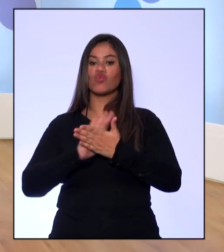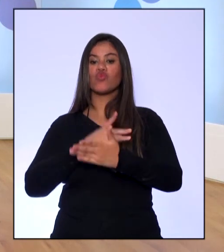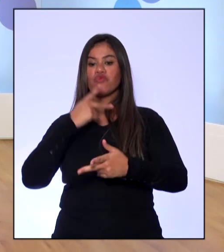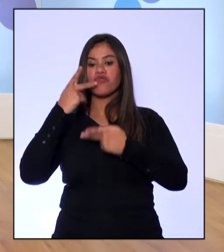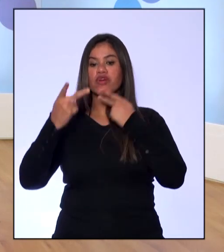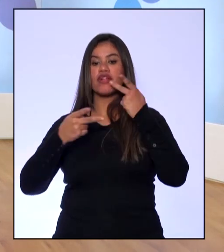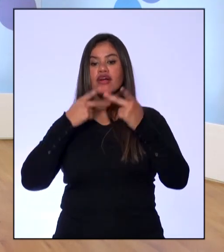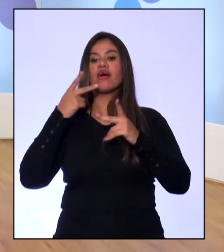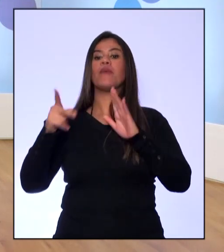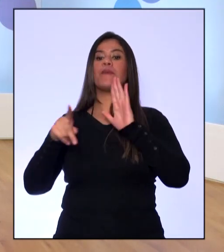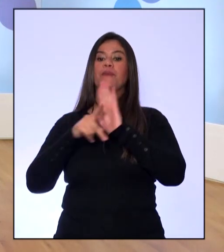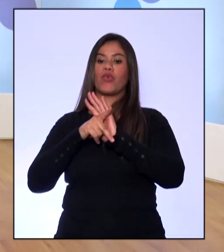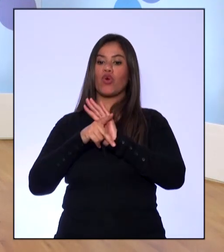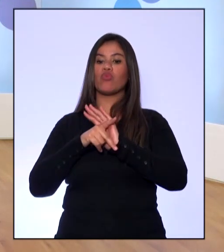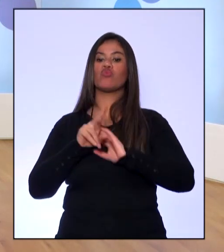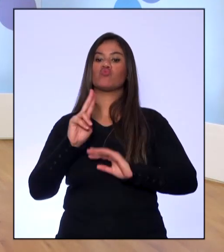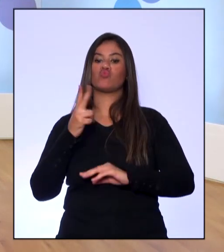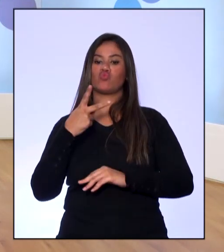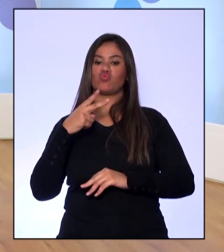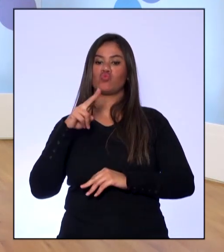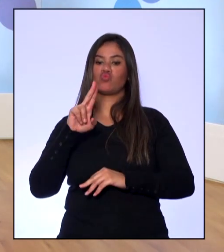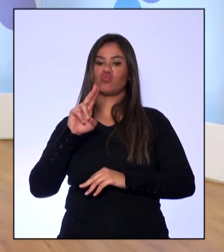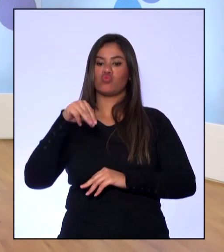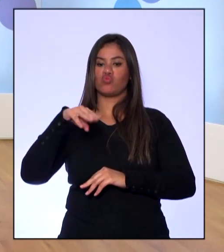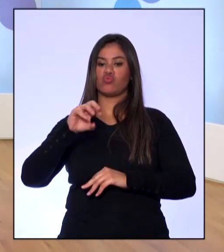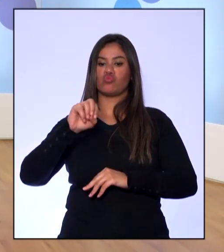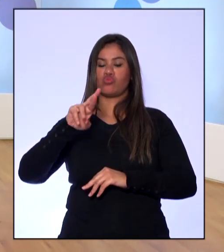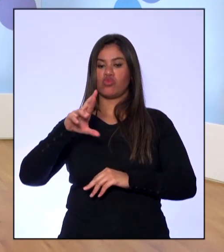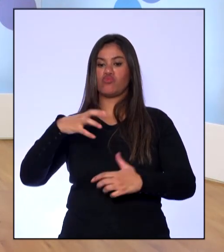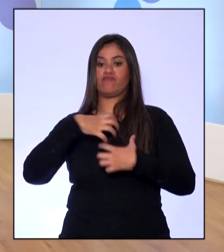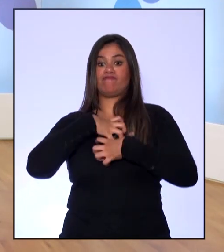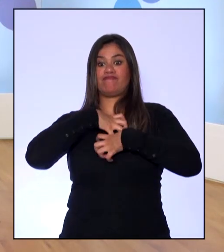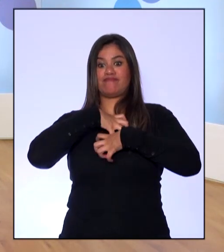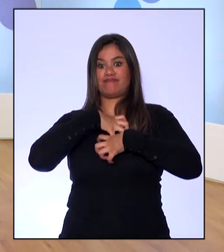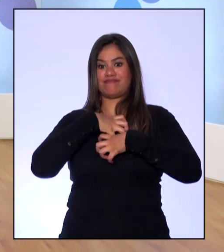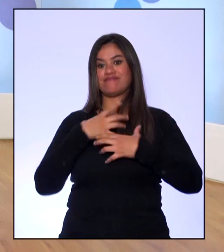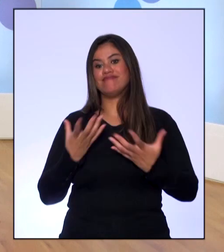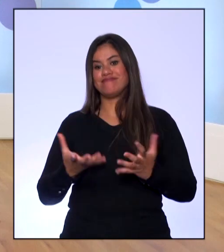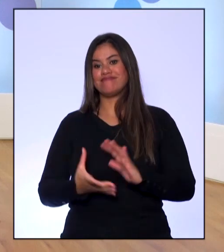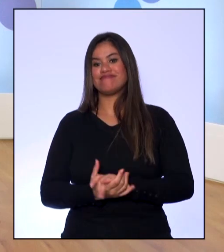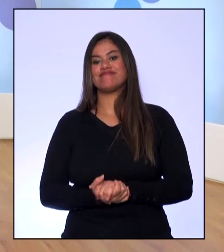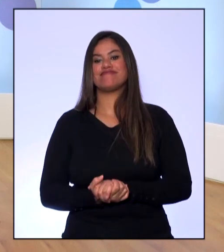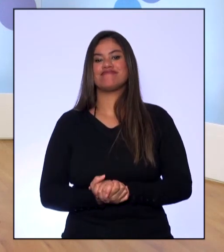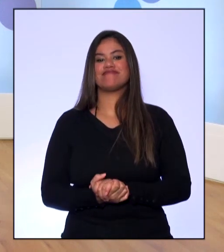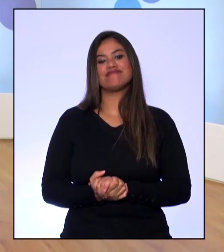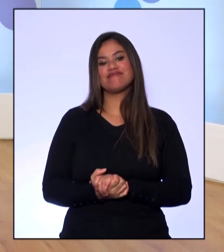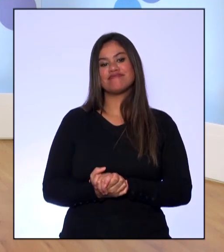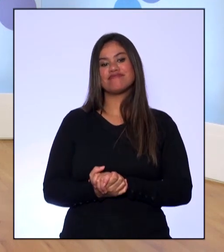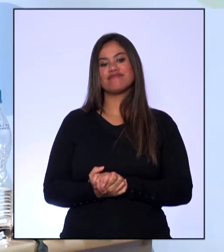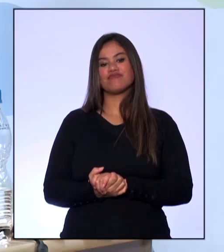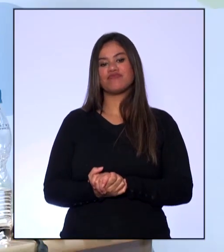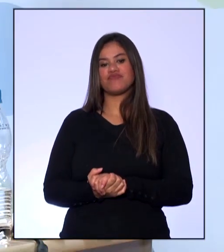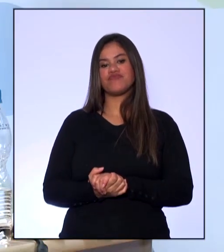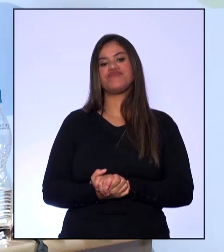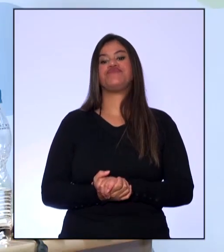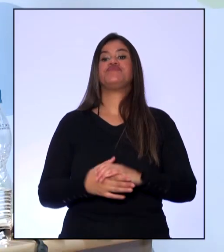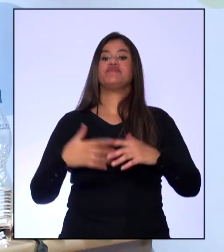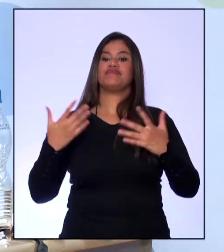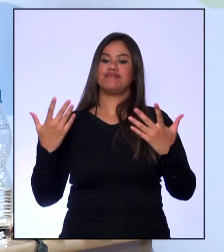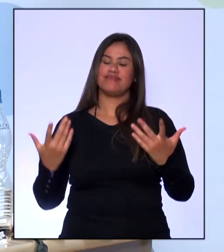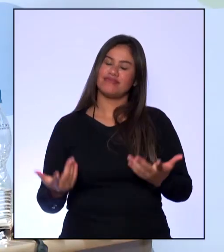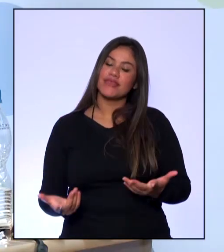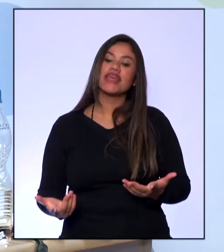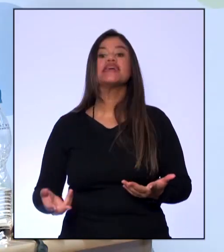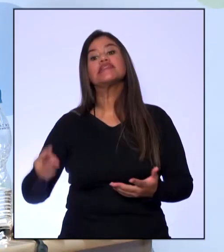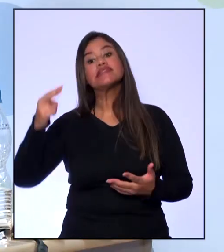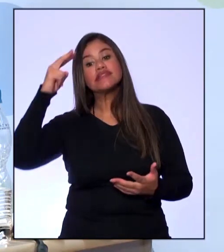da charge, né? Ah, todos responderam novamente com humor, assim como na outra. Humor, isso. Gente, lembra que eu